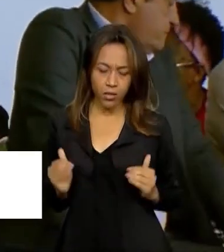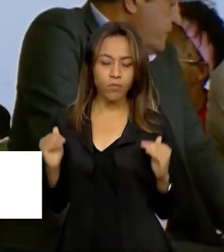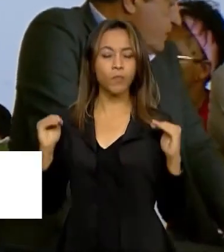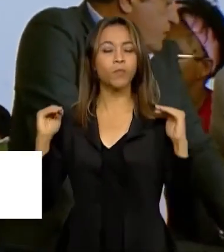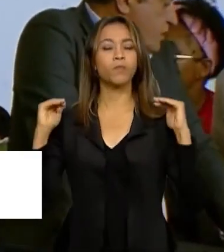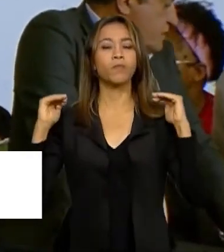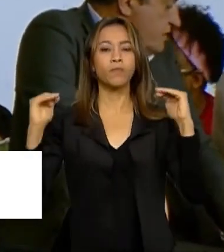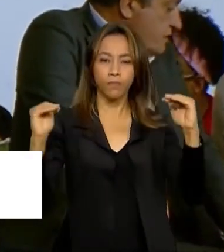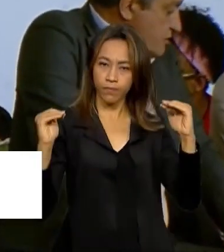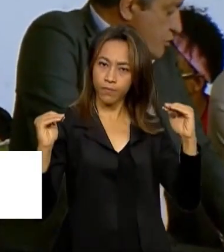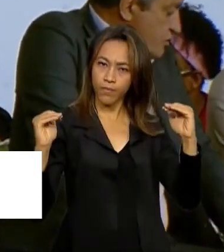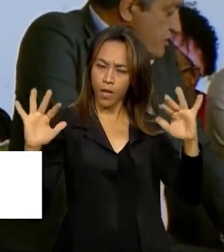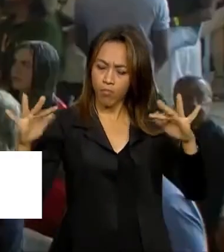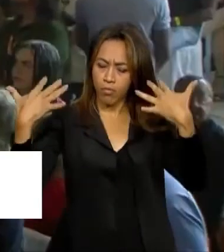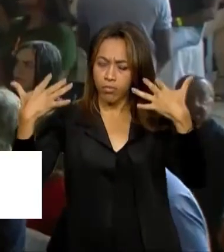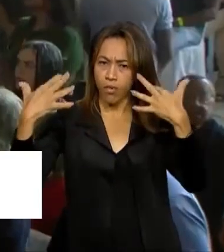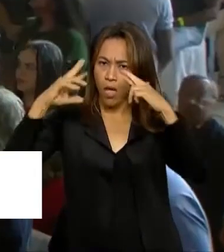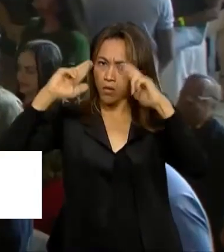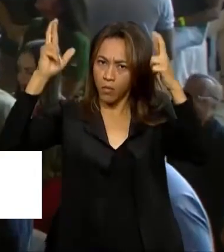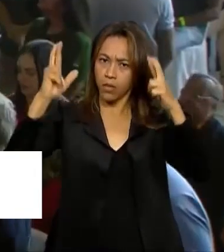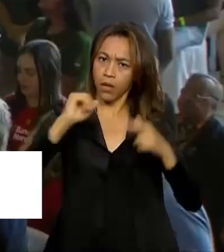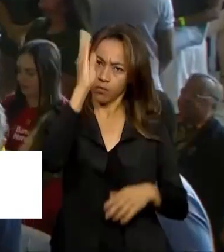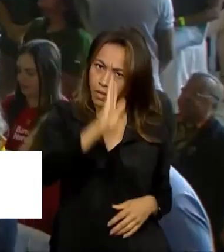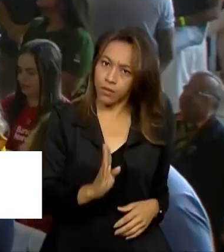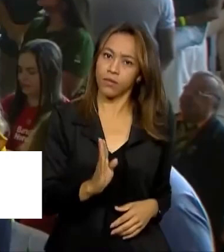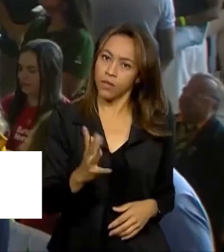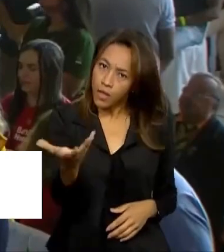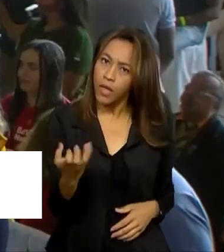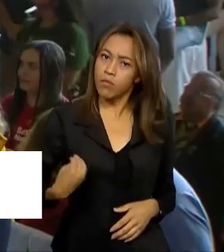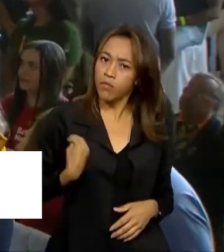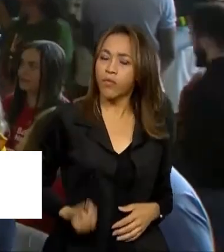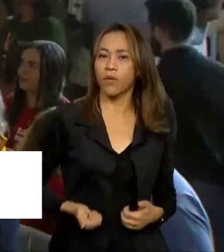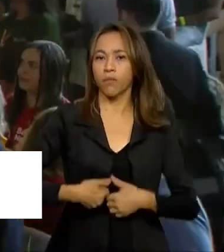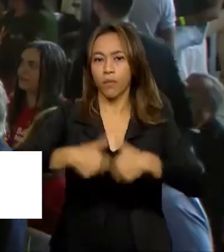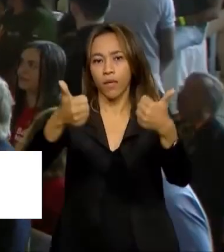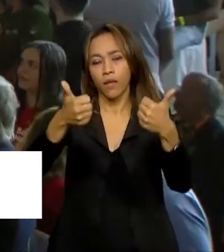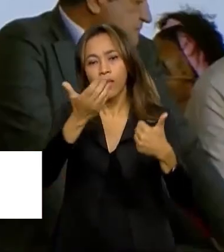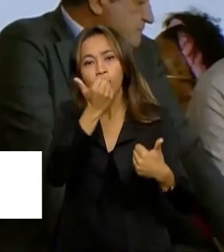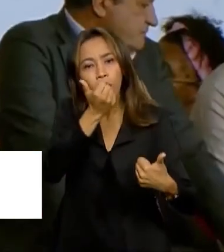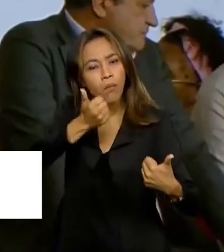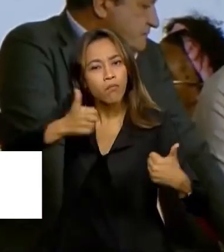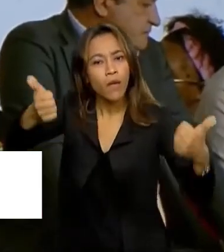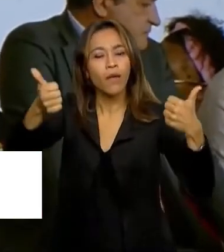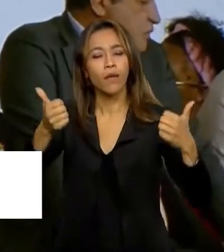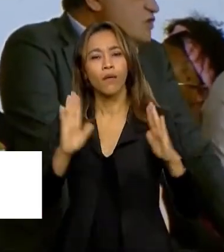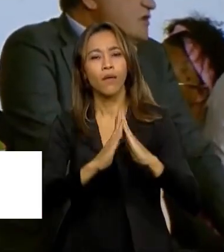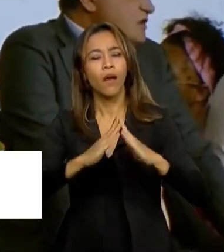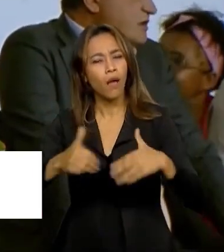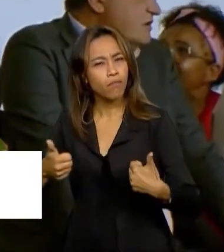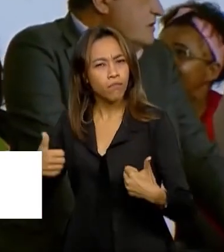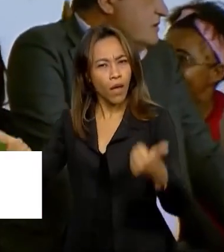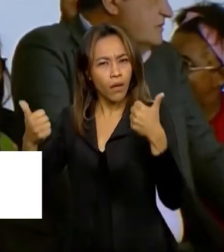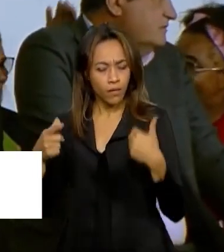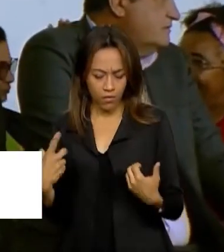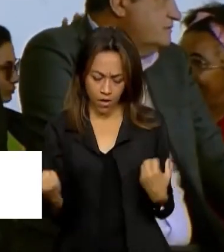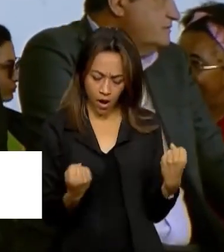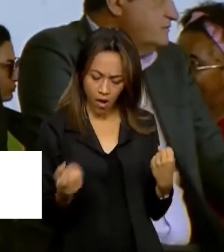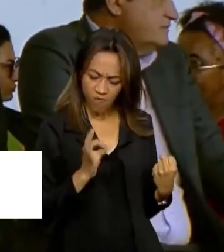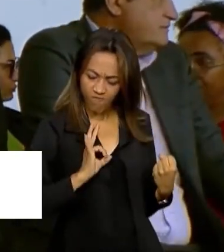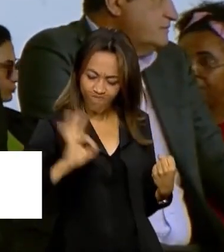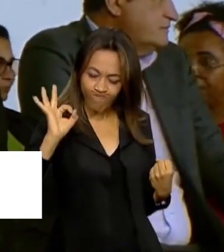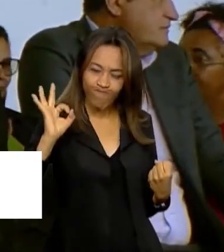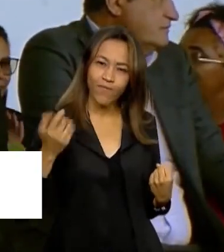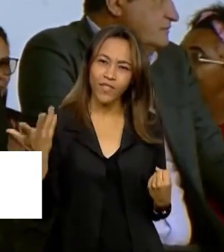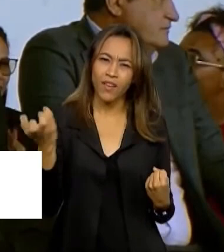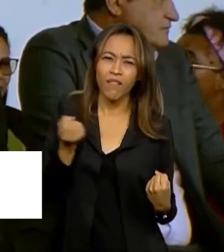ser respeitado, a gente quer viver bem, a gente quer comer bem, a gente quer morar bem, a gente quer ter carro bom, a gente